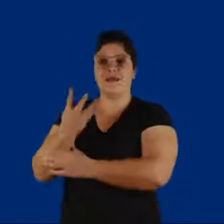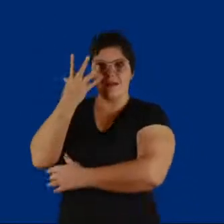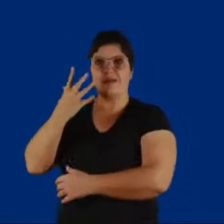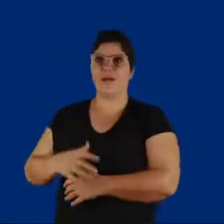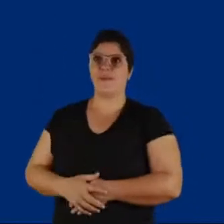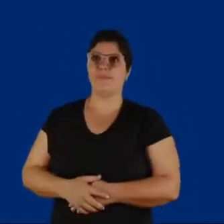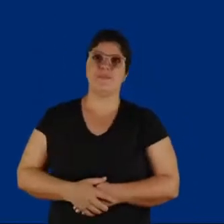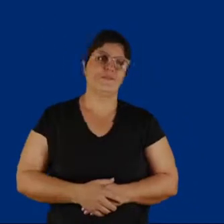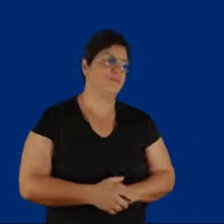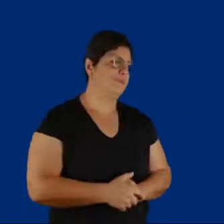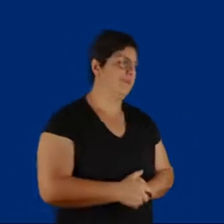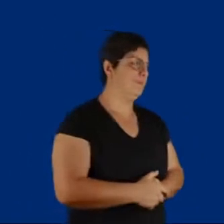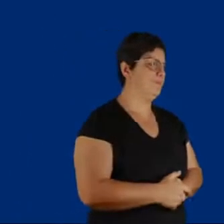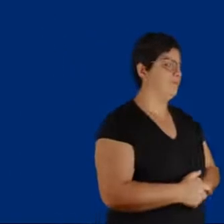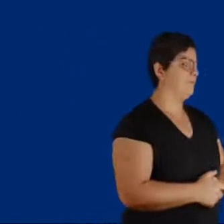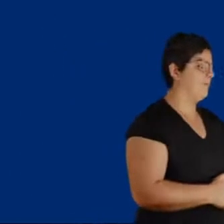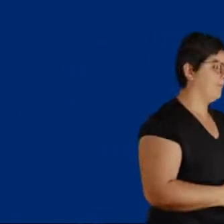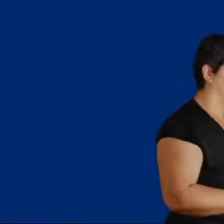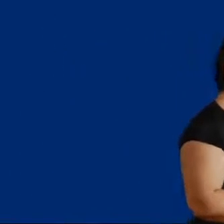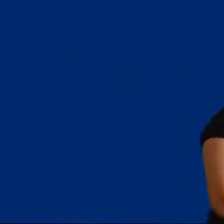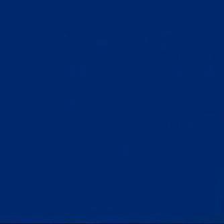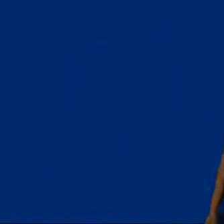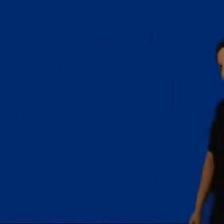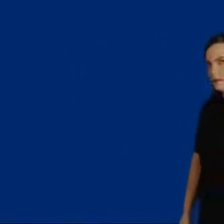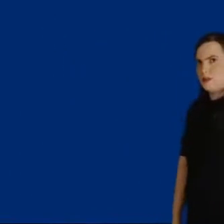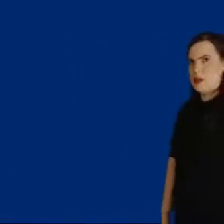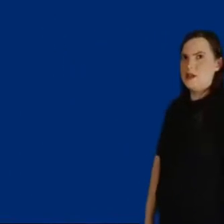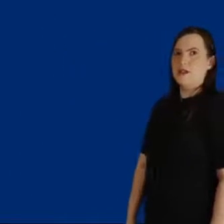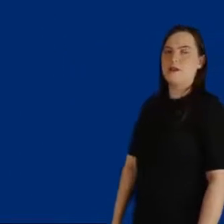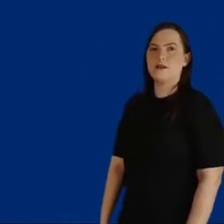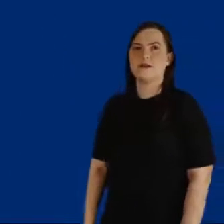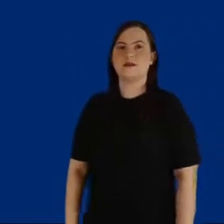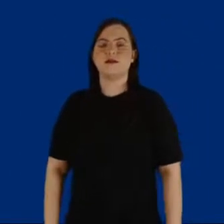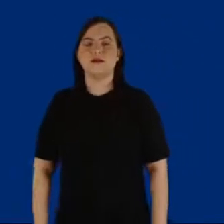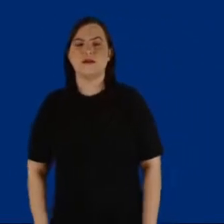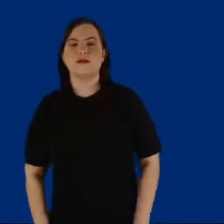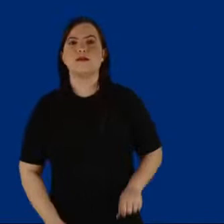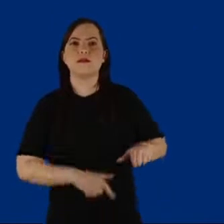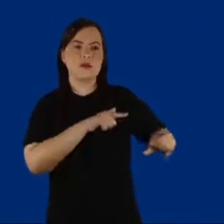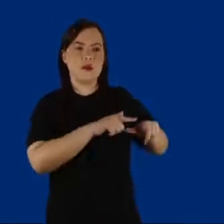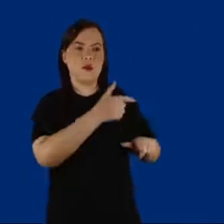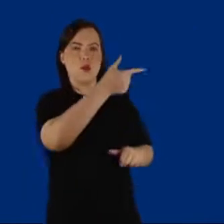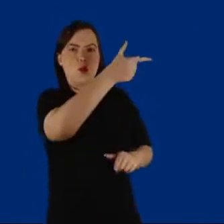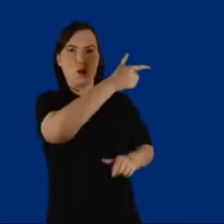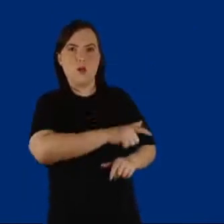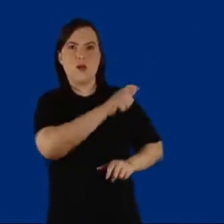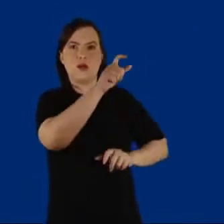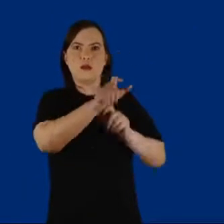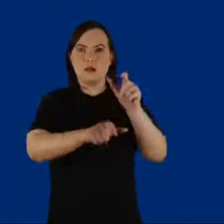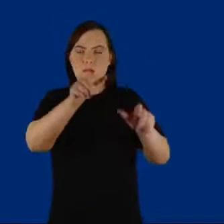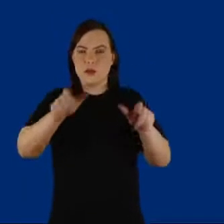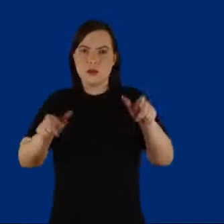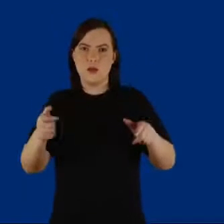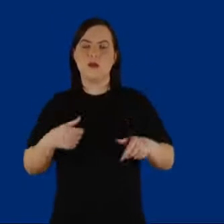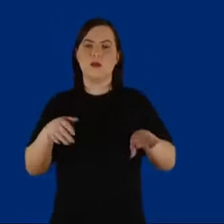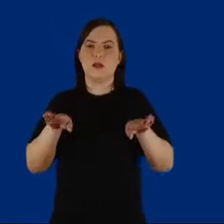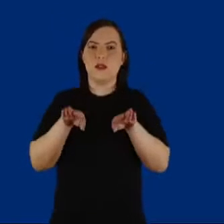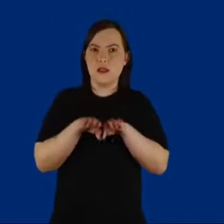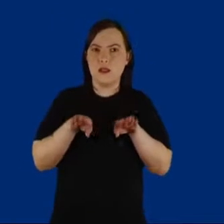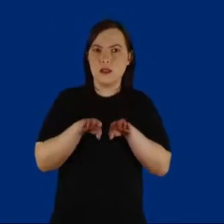que foi inspirado pela Shanti Megitan e o trabalho do Dagor e outras pessoas, é a